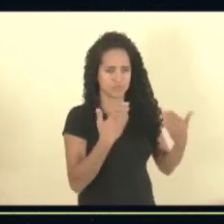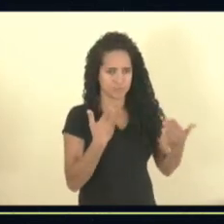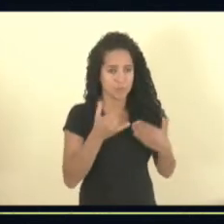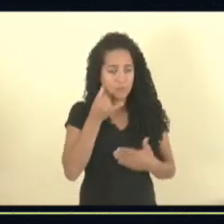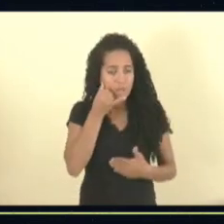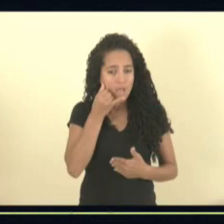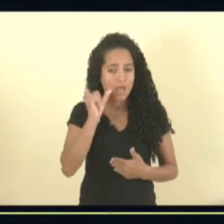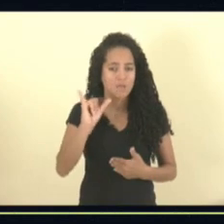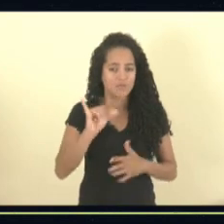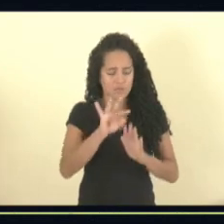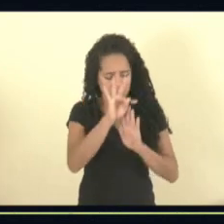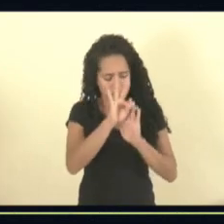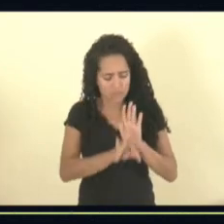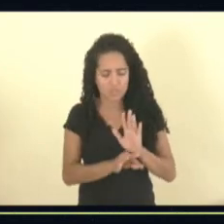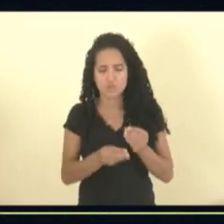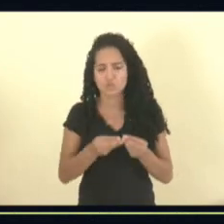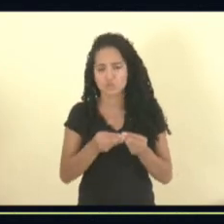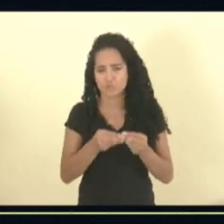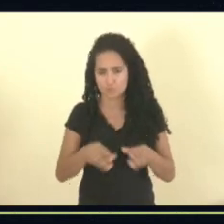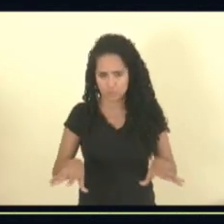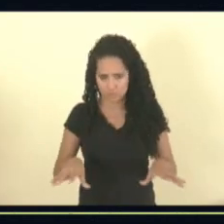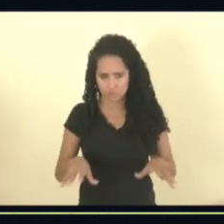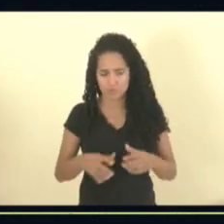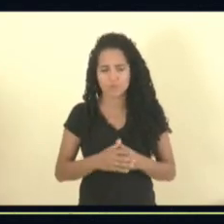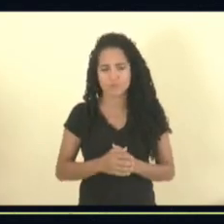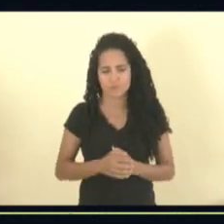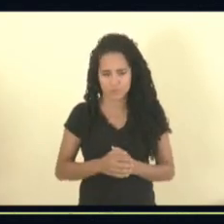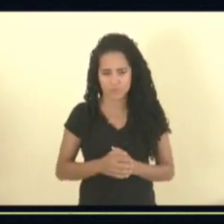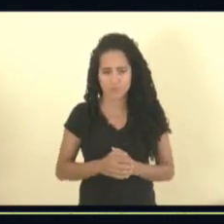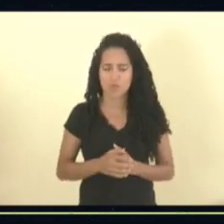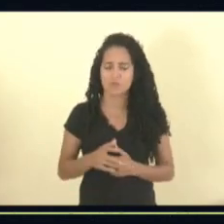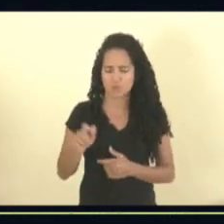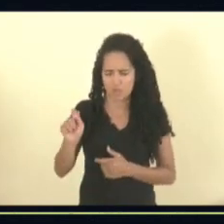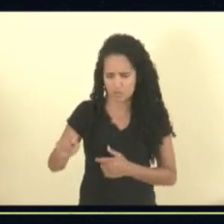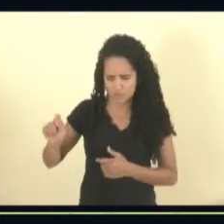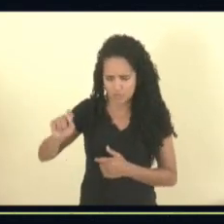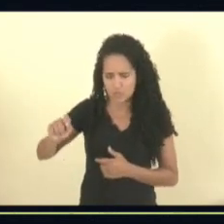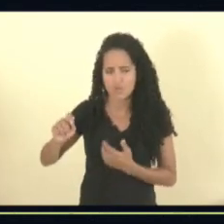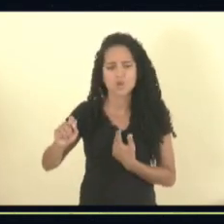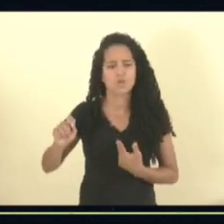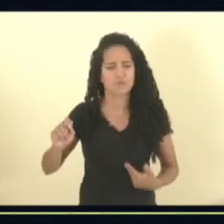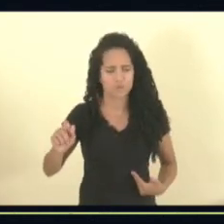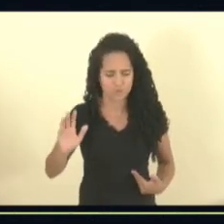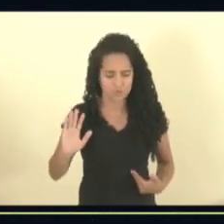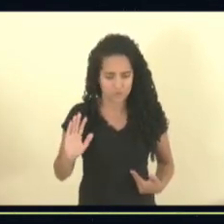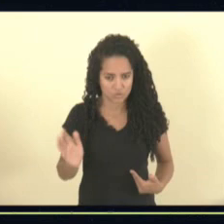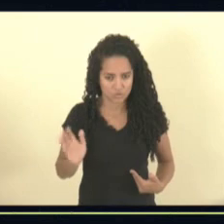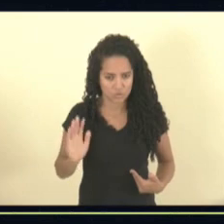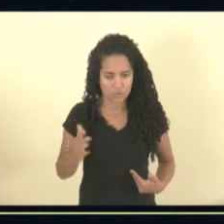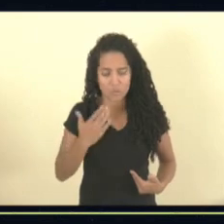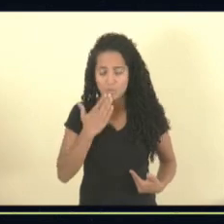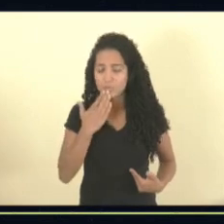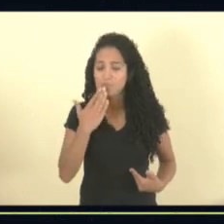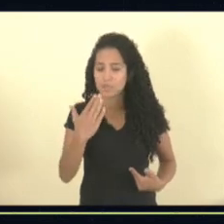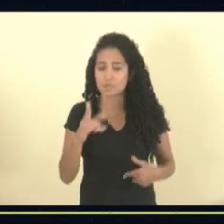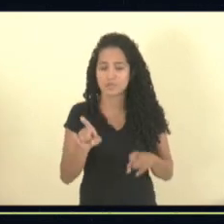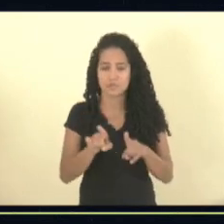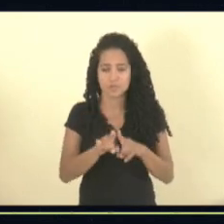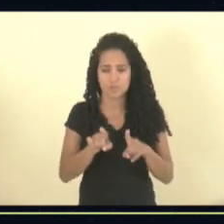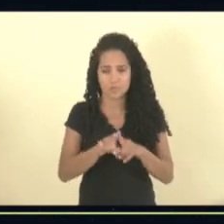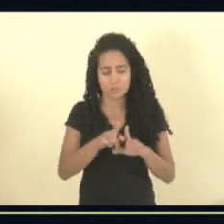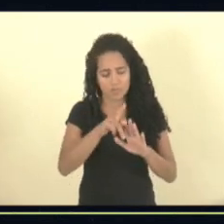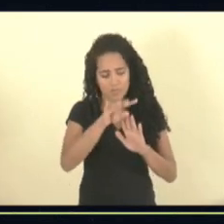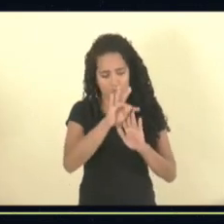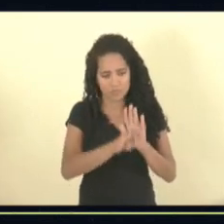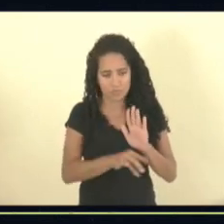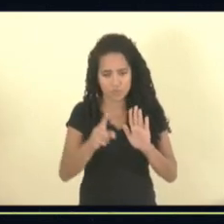prejudicássemos a matéria com a aquiescência das associações, do governo, e naturalmente eu peço também a aprovação do